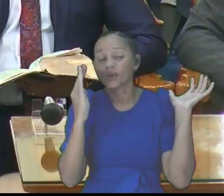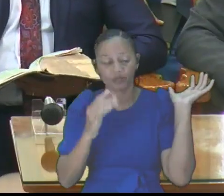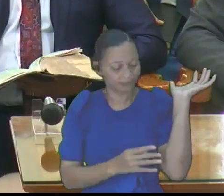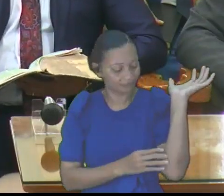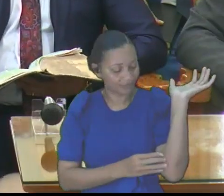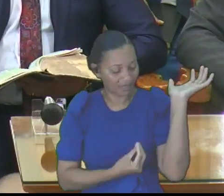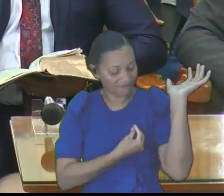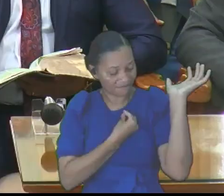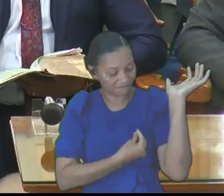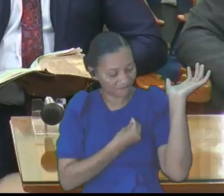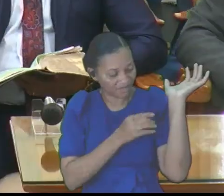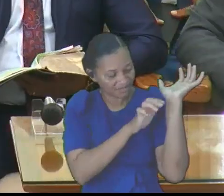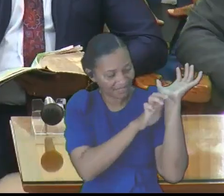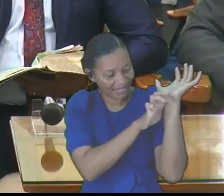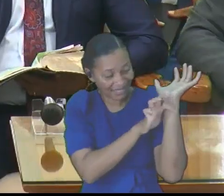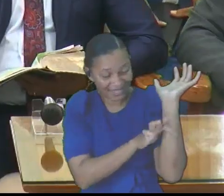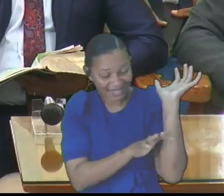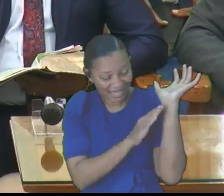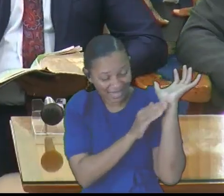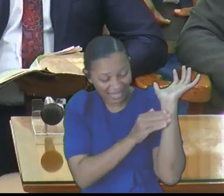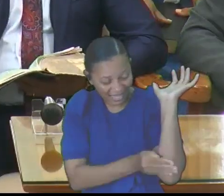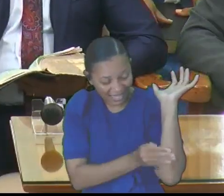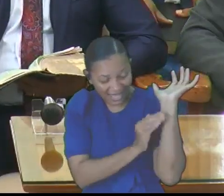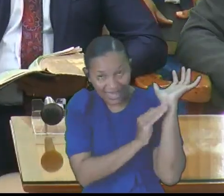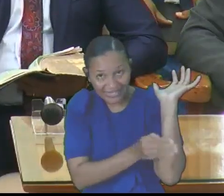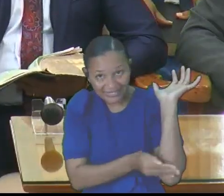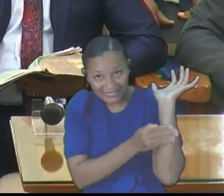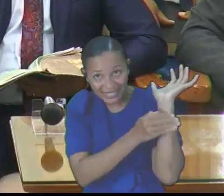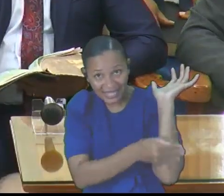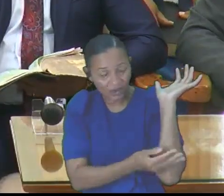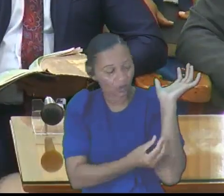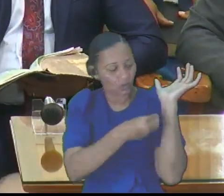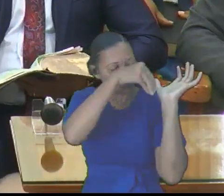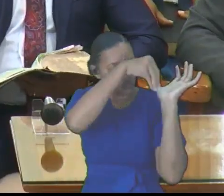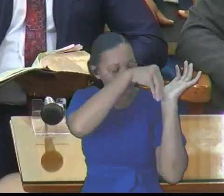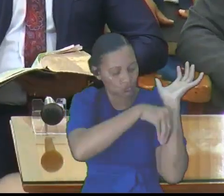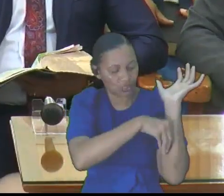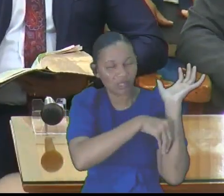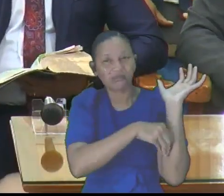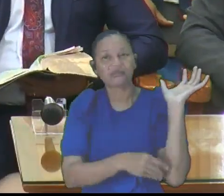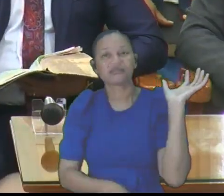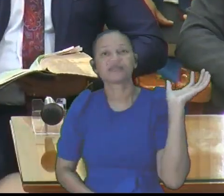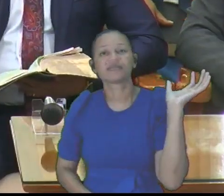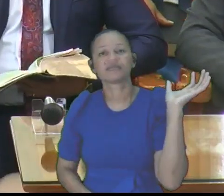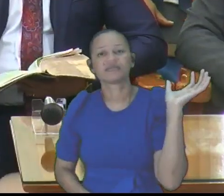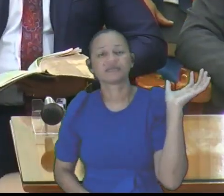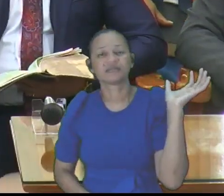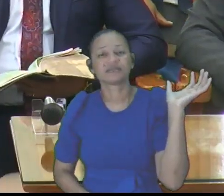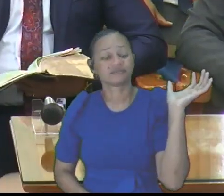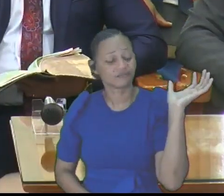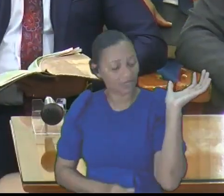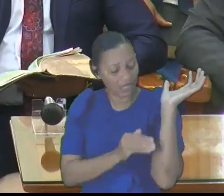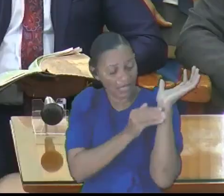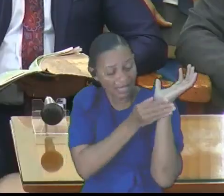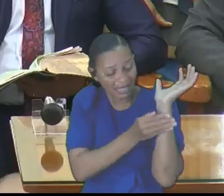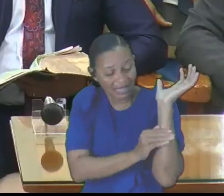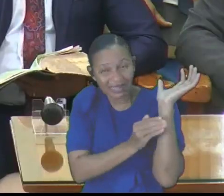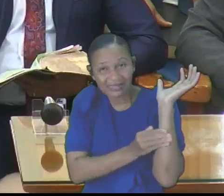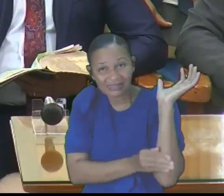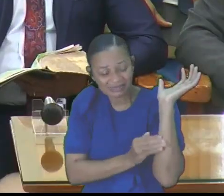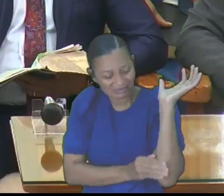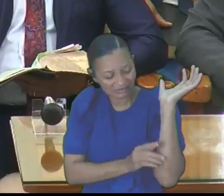vida da árvore está na casca da árvore ou a vida da árvore está no miolo? No miolo. A casca da